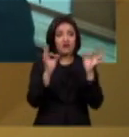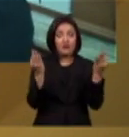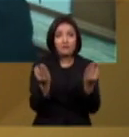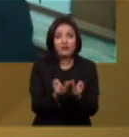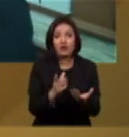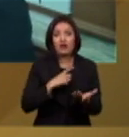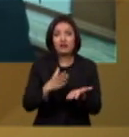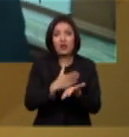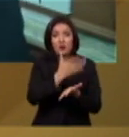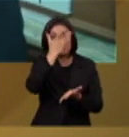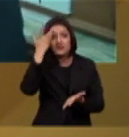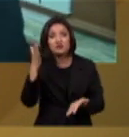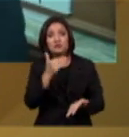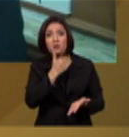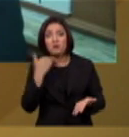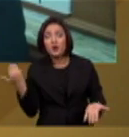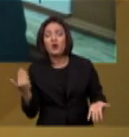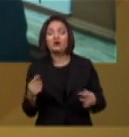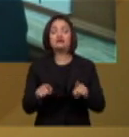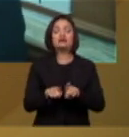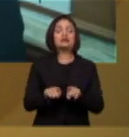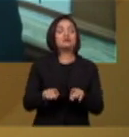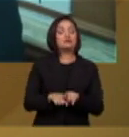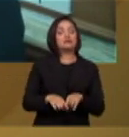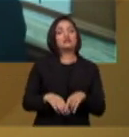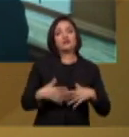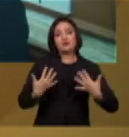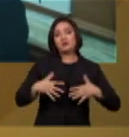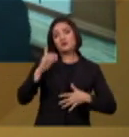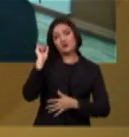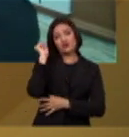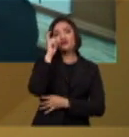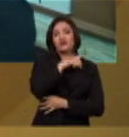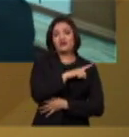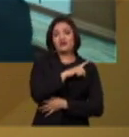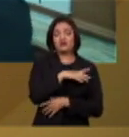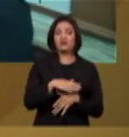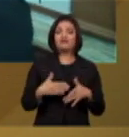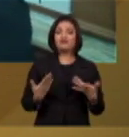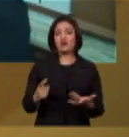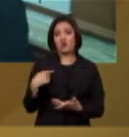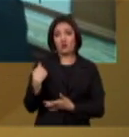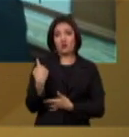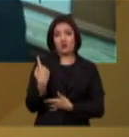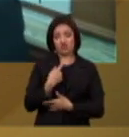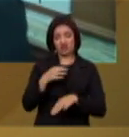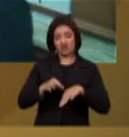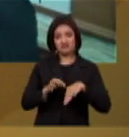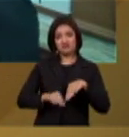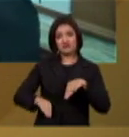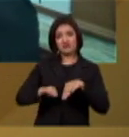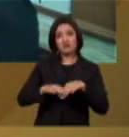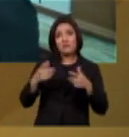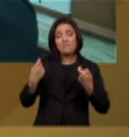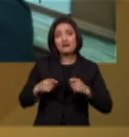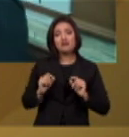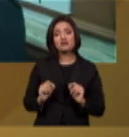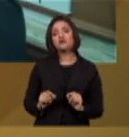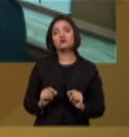famílias. Então, nós devemos realmente, como disse a Vossa Excelência, buscar